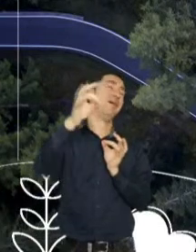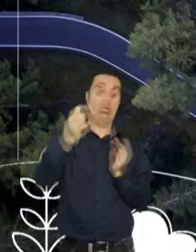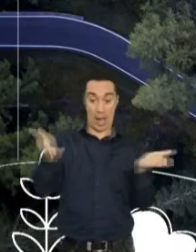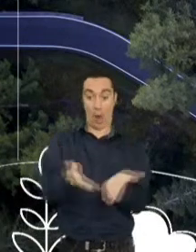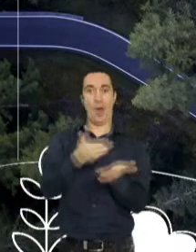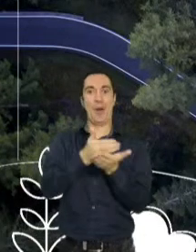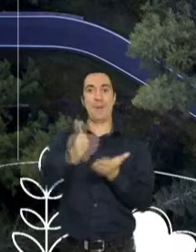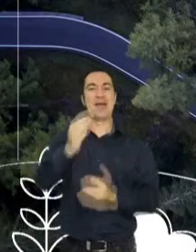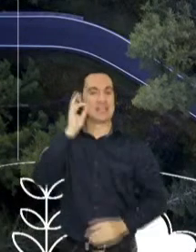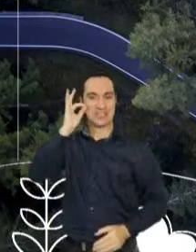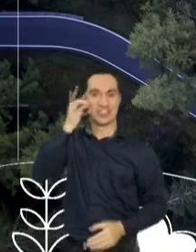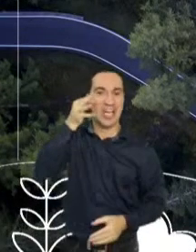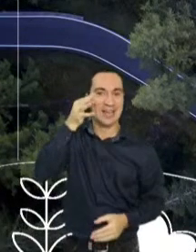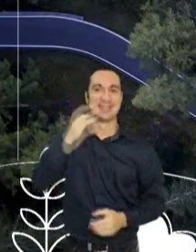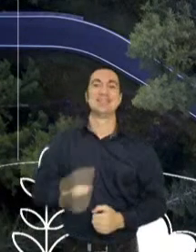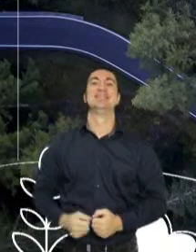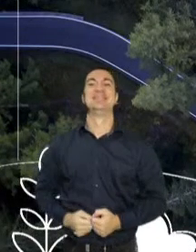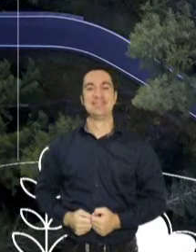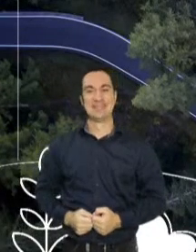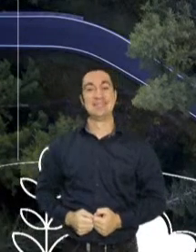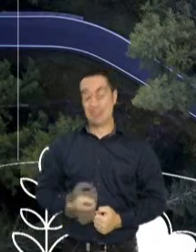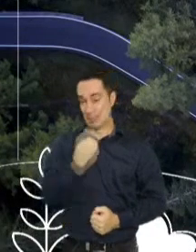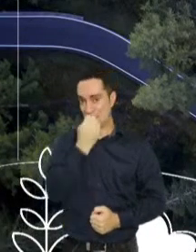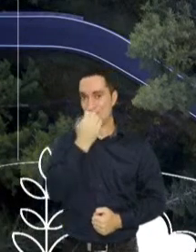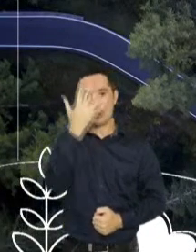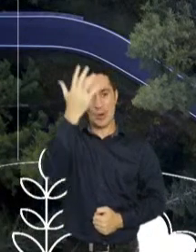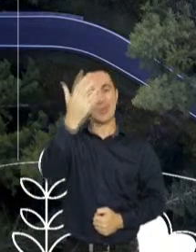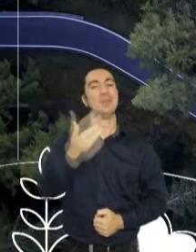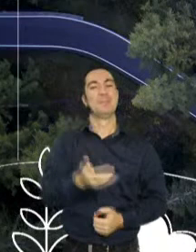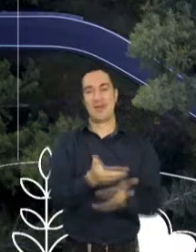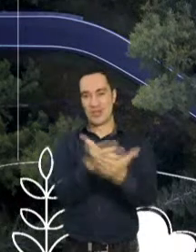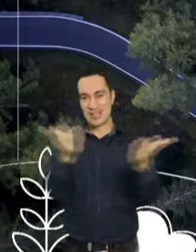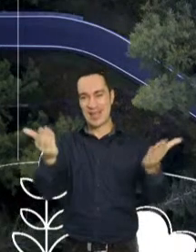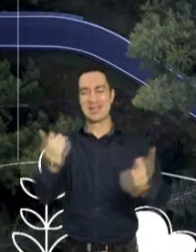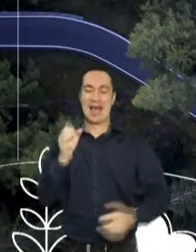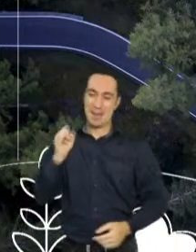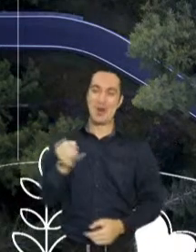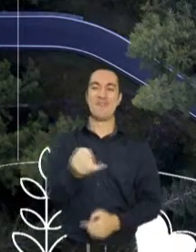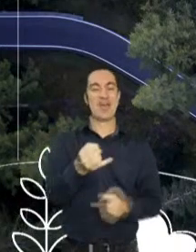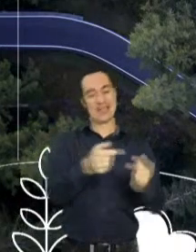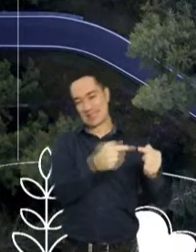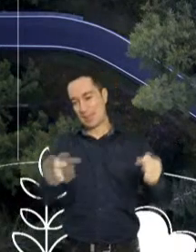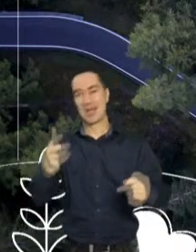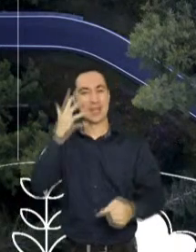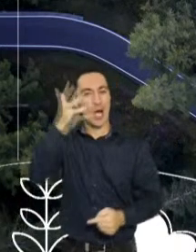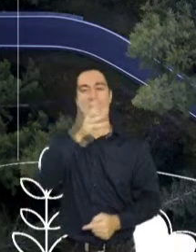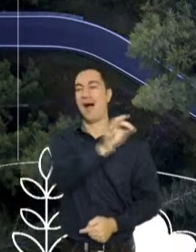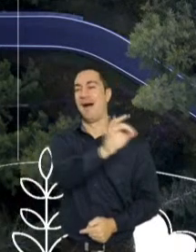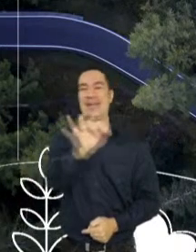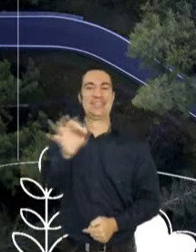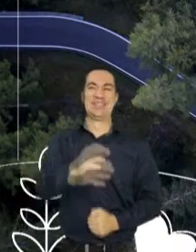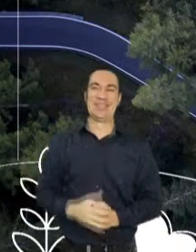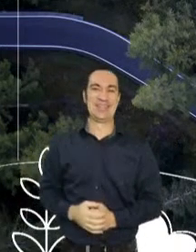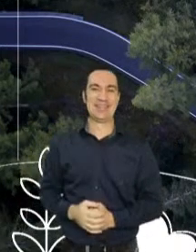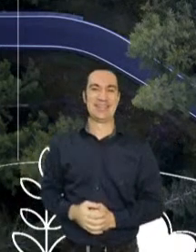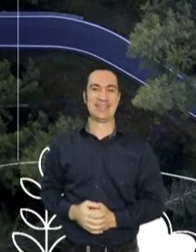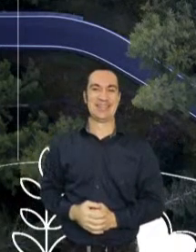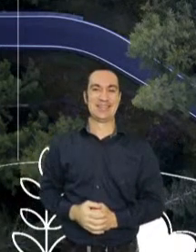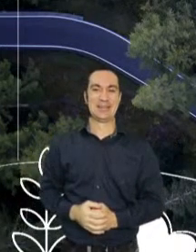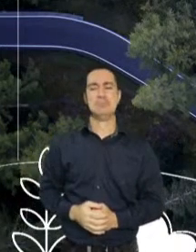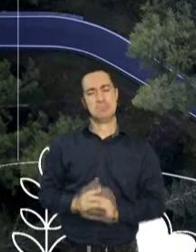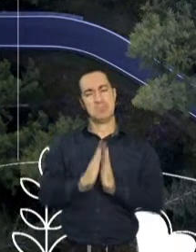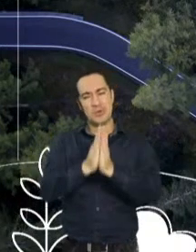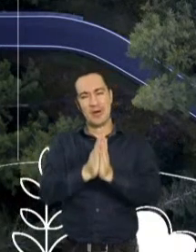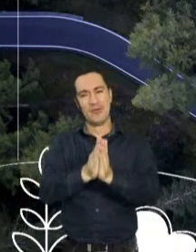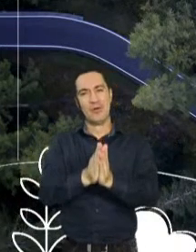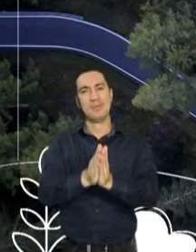mesmo, enquanto a gente fala. Então, eu desejo a todos um excelente evento e, por